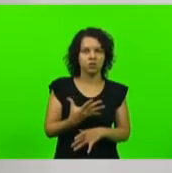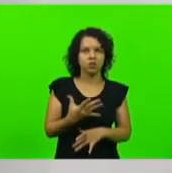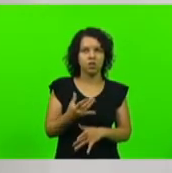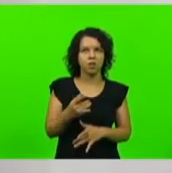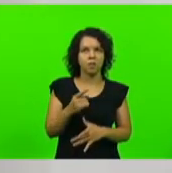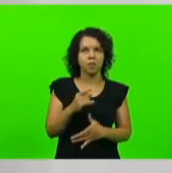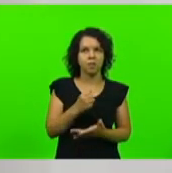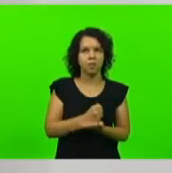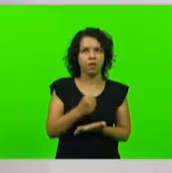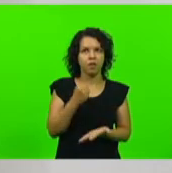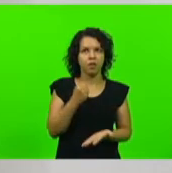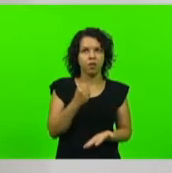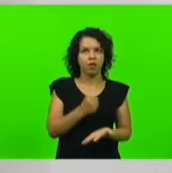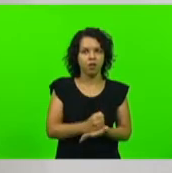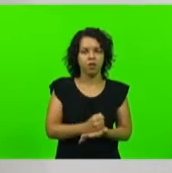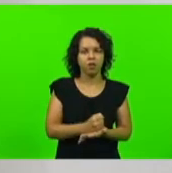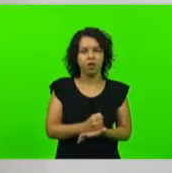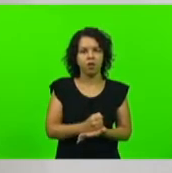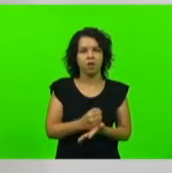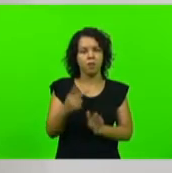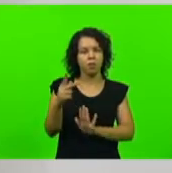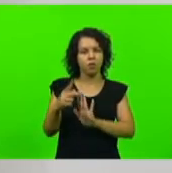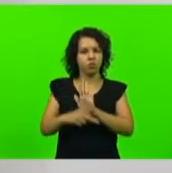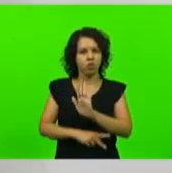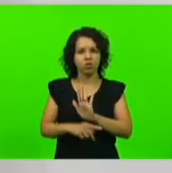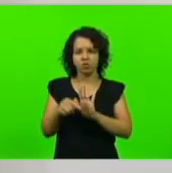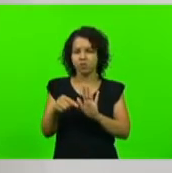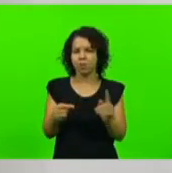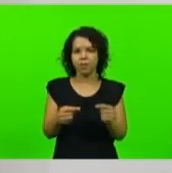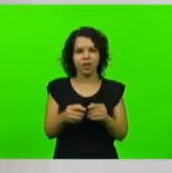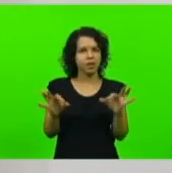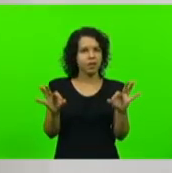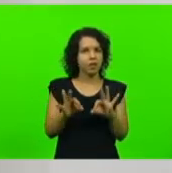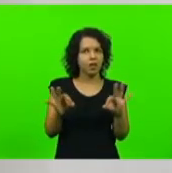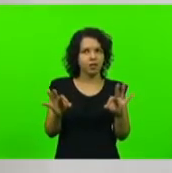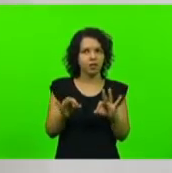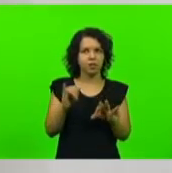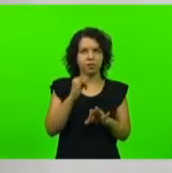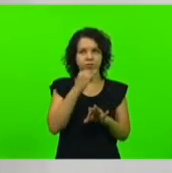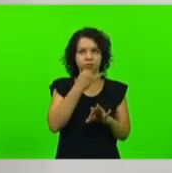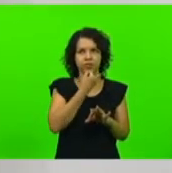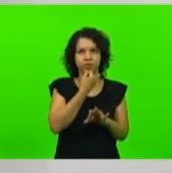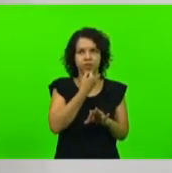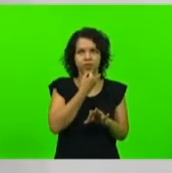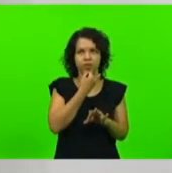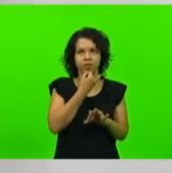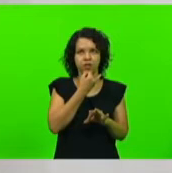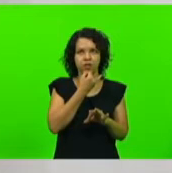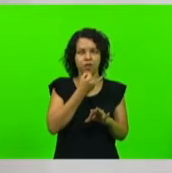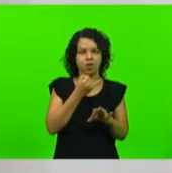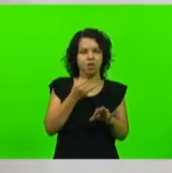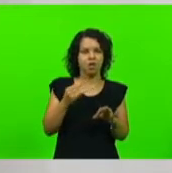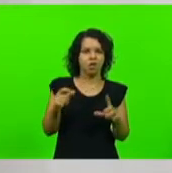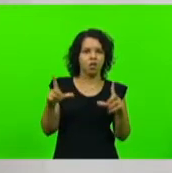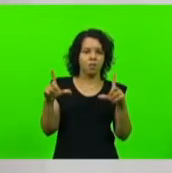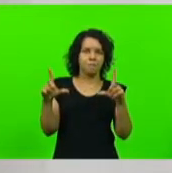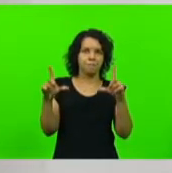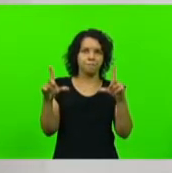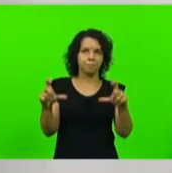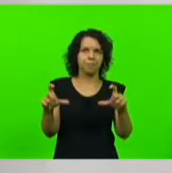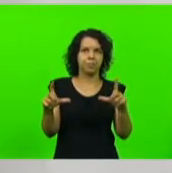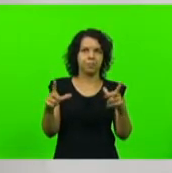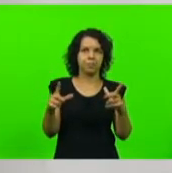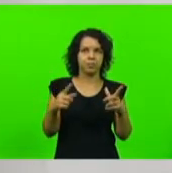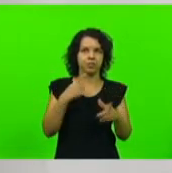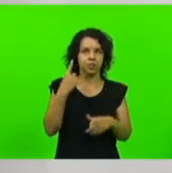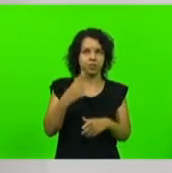projeto não tinha nada a ver com isso. Mas, infelizmente, fizeram um print aí dos deputados que votaram